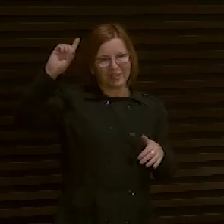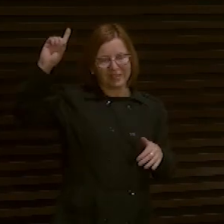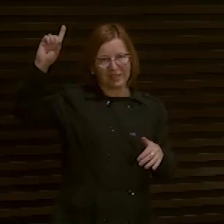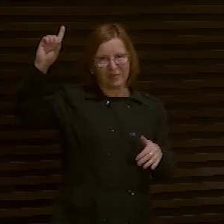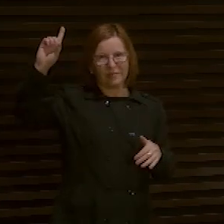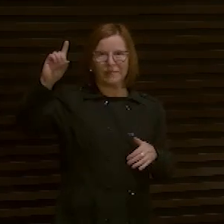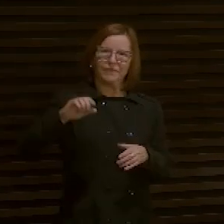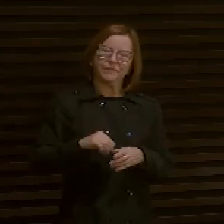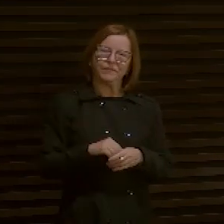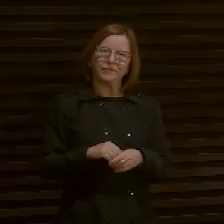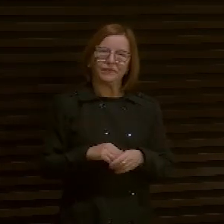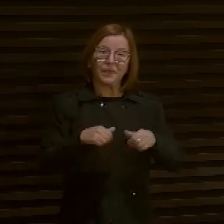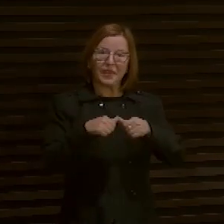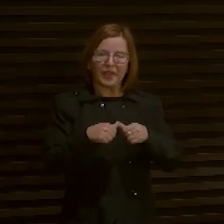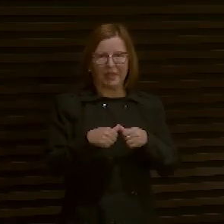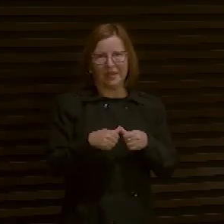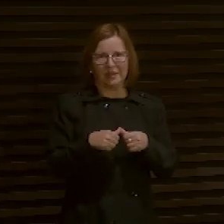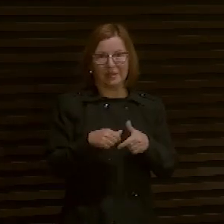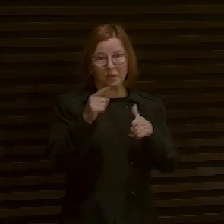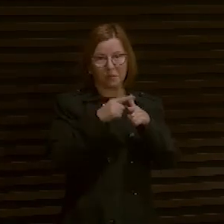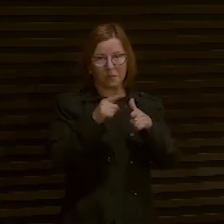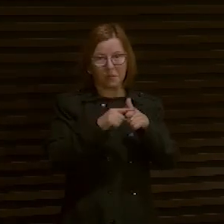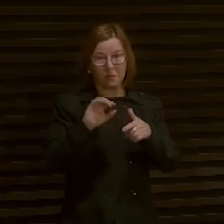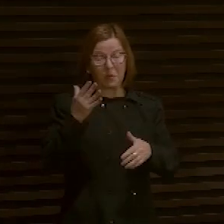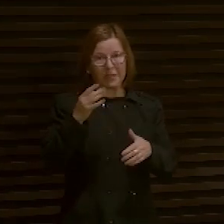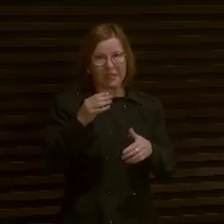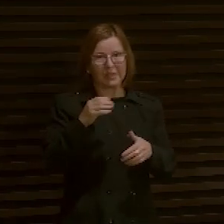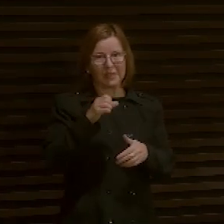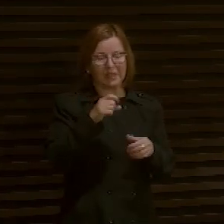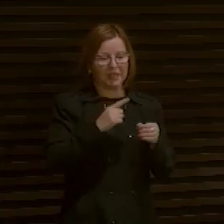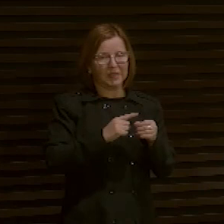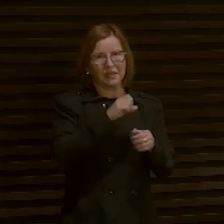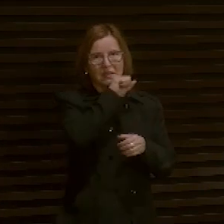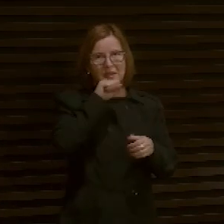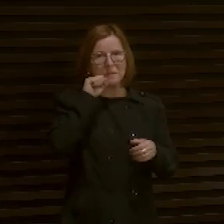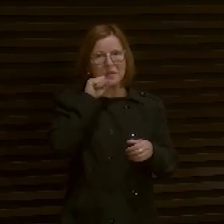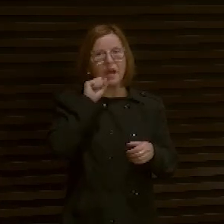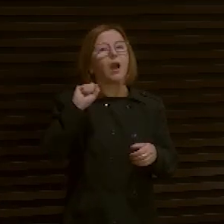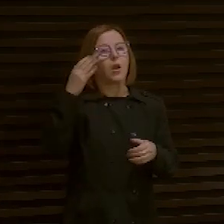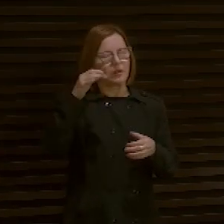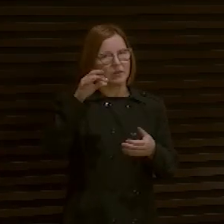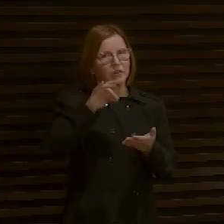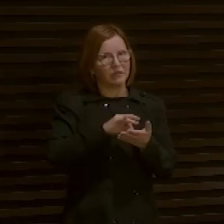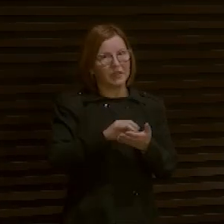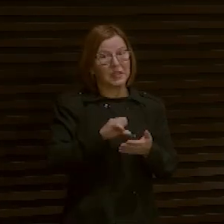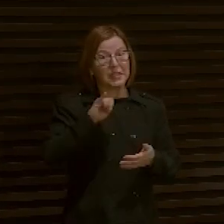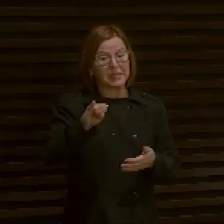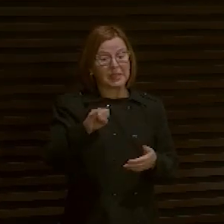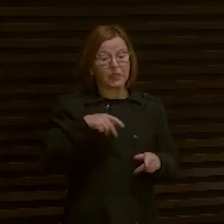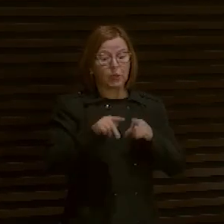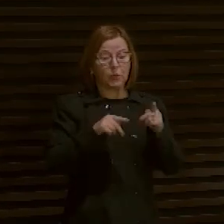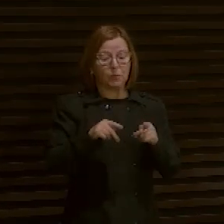dele, de que essa situação que estava acontecendo em Samaria aconteceria de fato se o povo continuasse